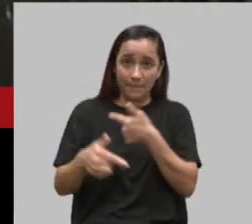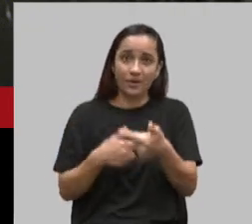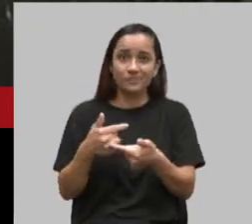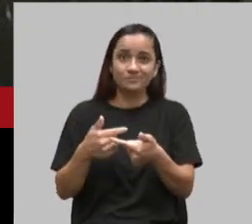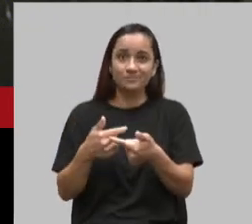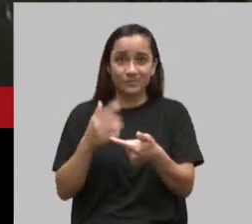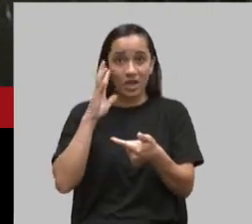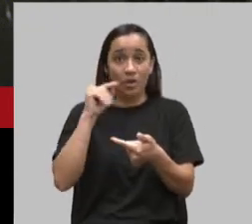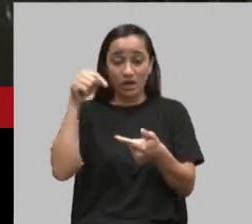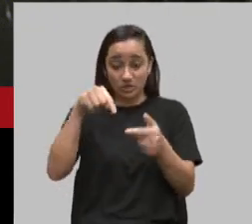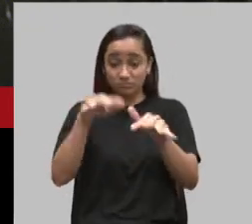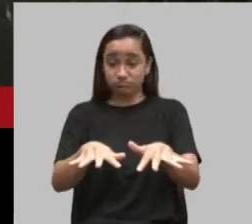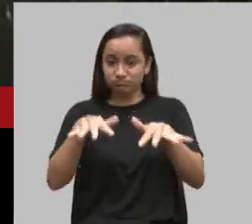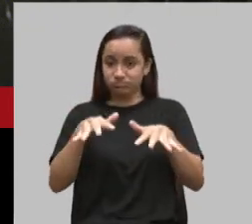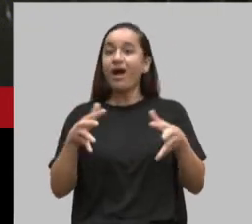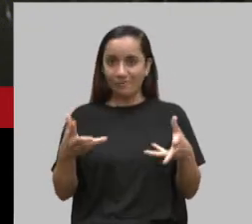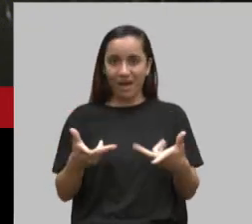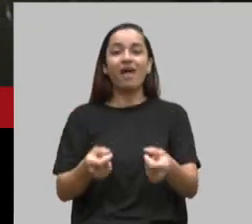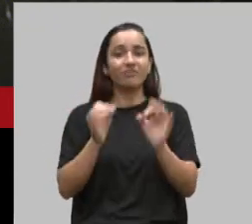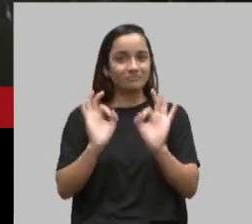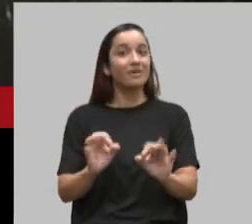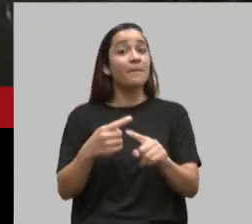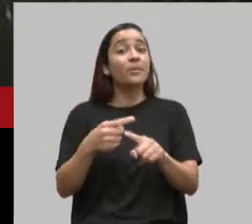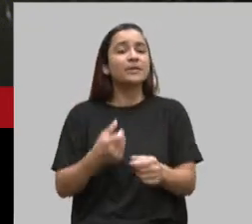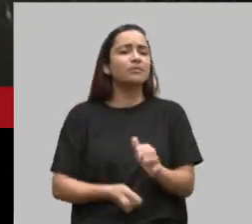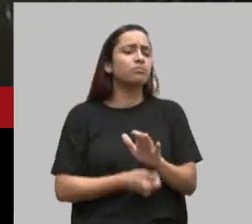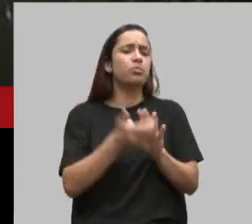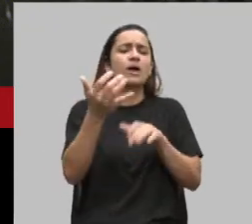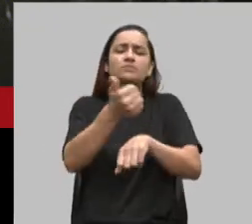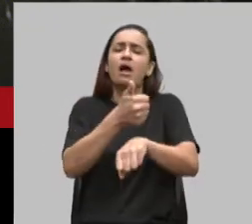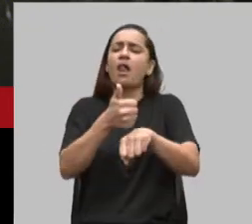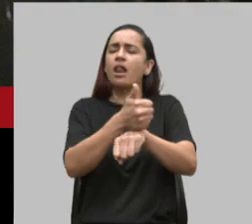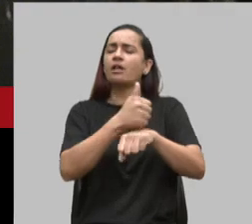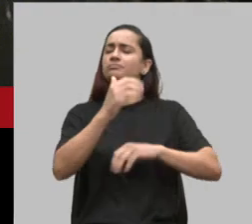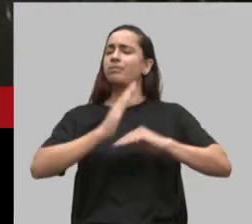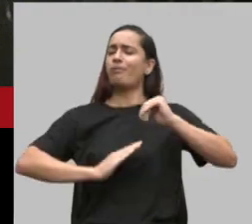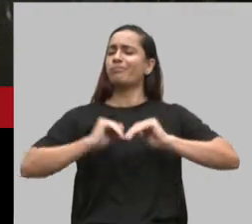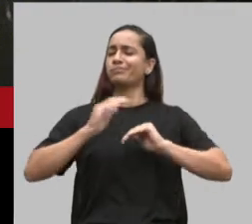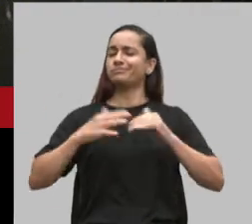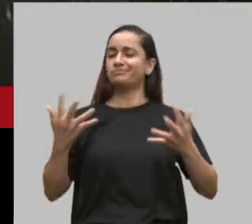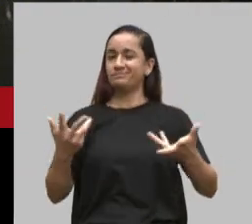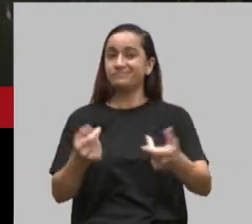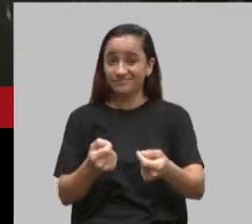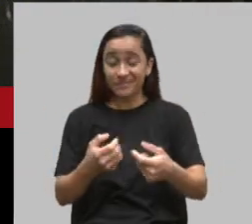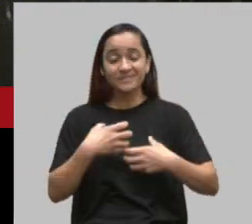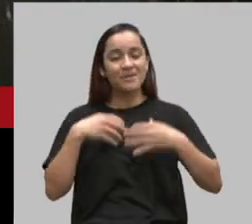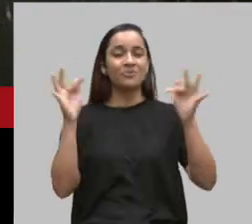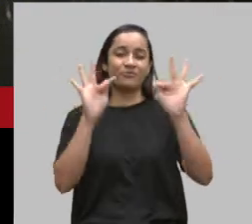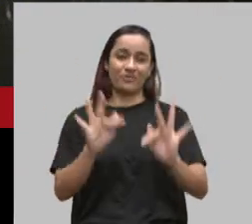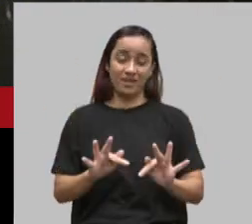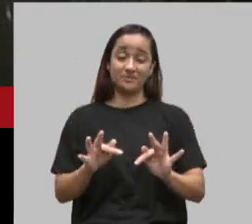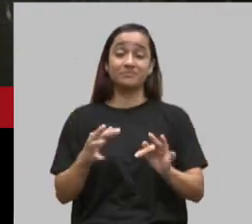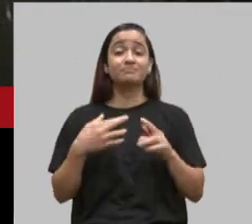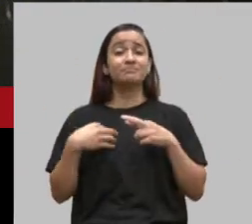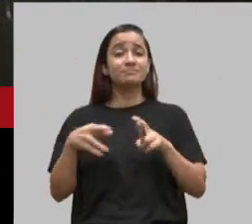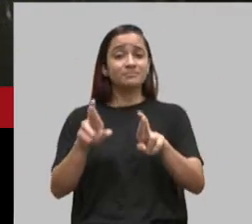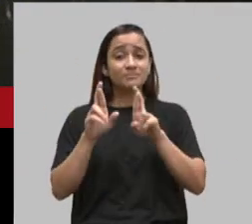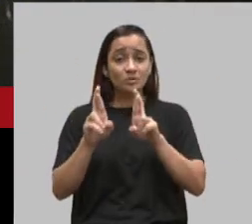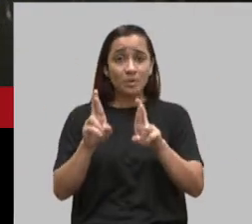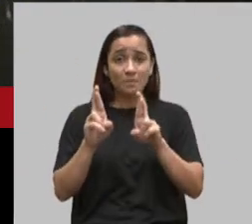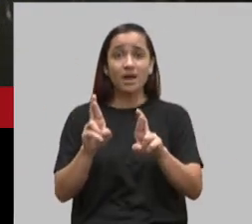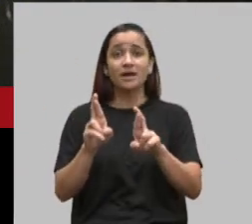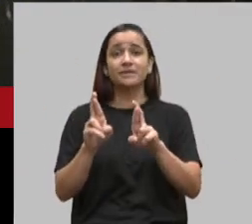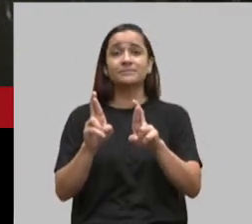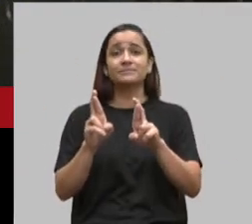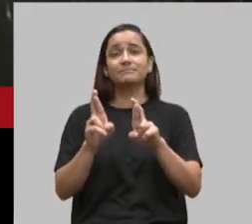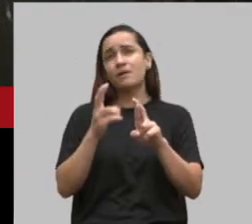plenária esplêndida pelos tantos talentos presentes aqui e eu fico muito feliz Espero que daqui